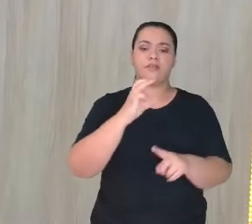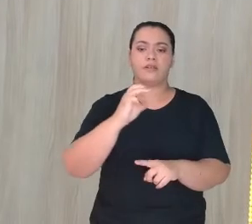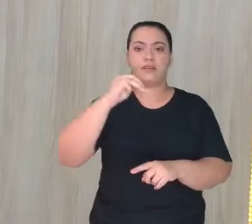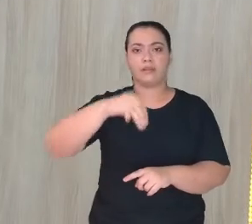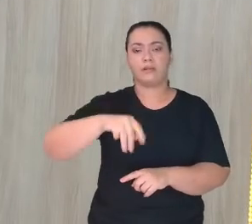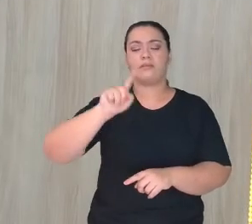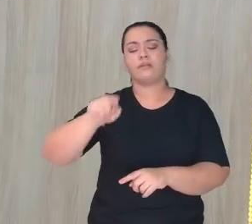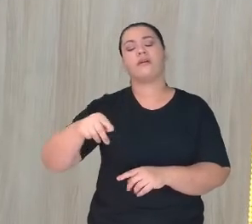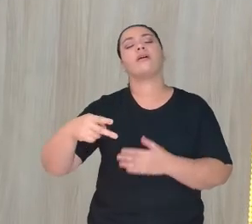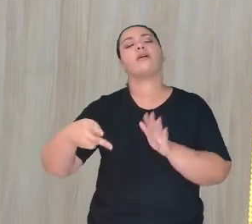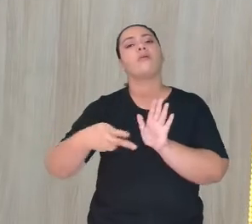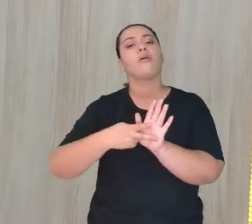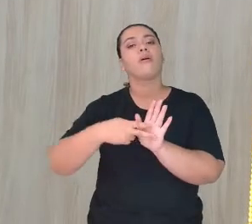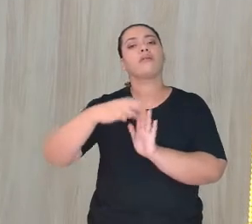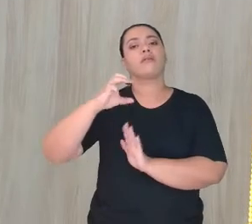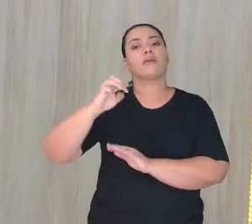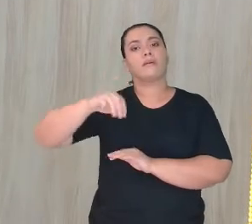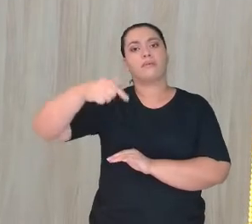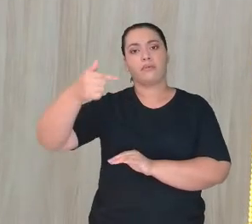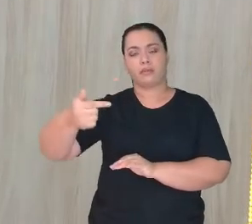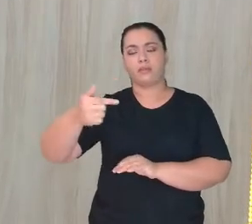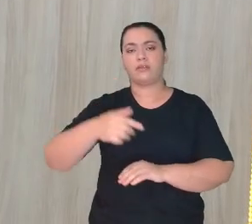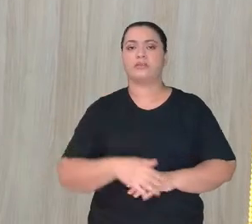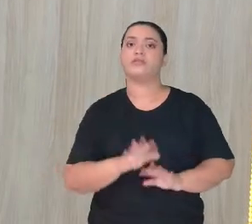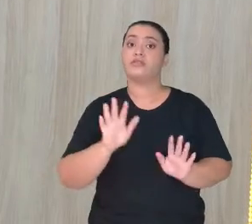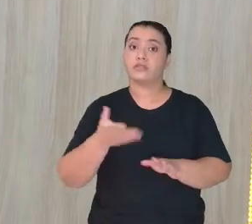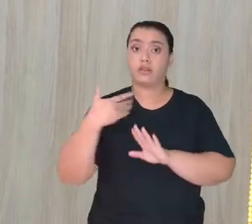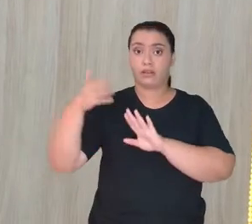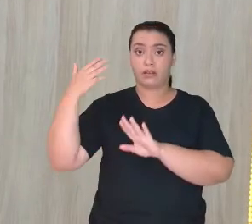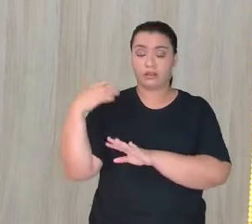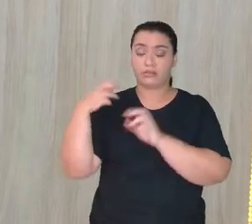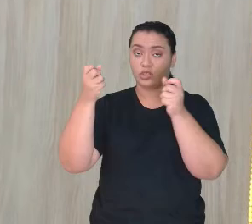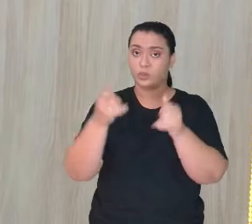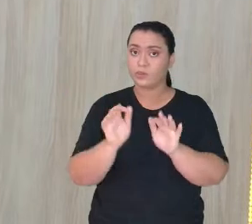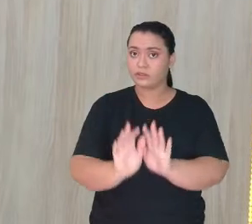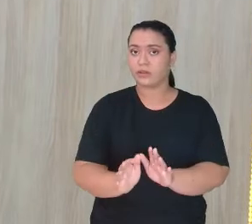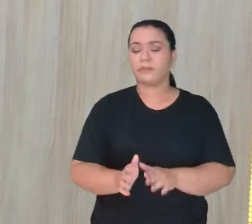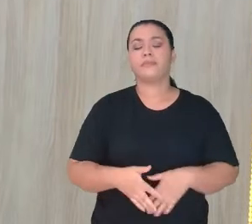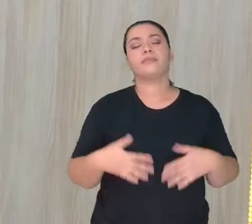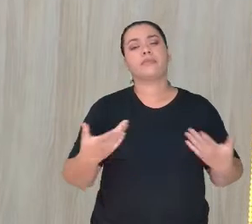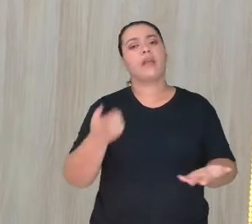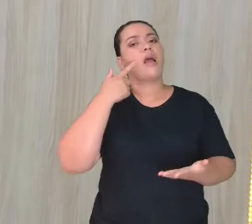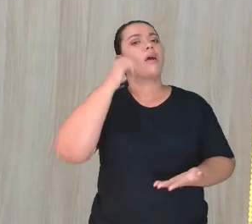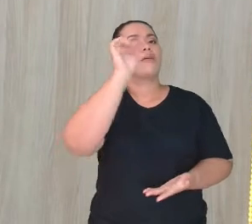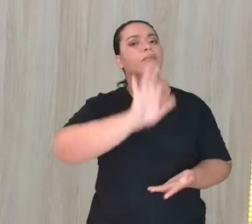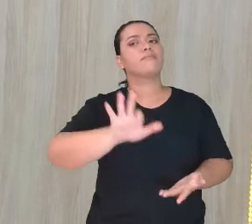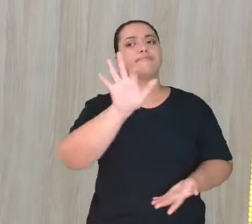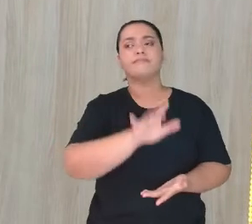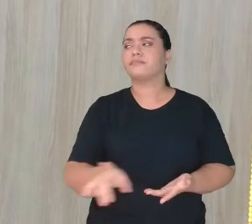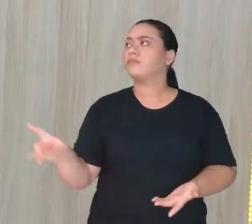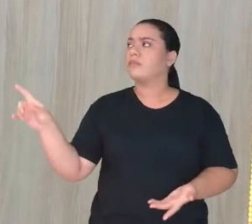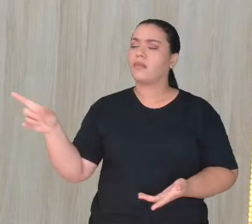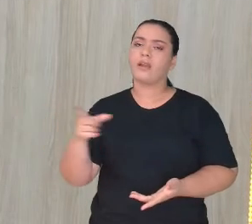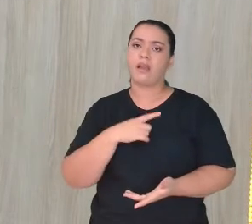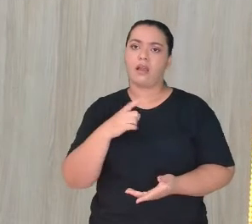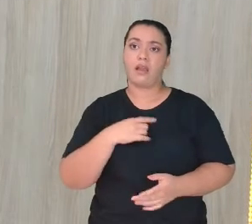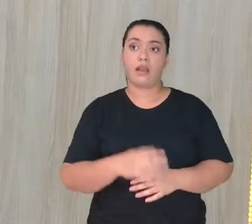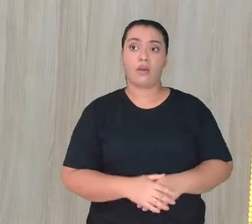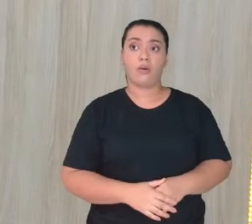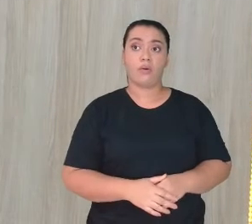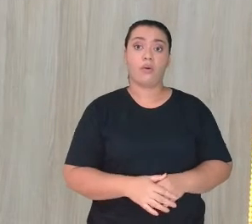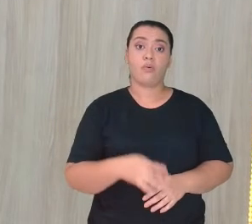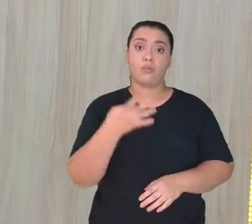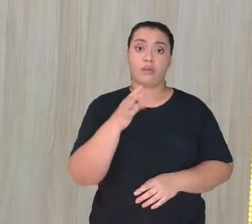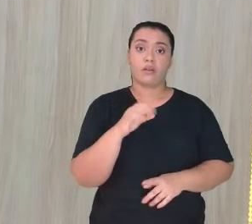aula passada, só está lembrando a vocês. Também aqui, a gente está vendo que essa figura aqui, eu tenho 30 por 40. Então, 40